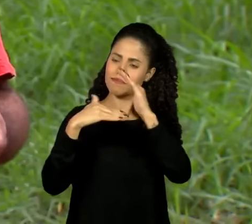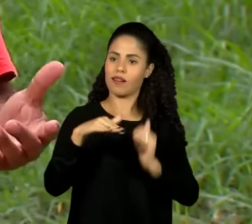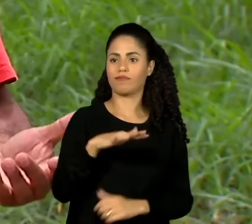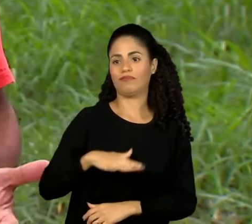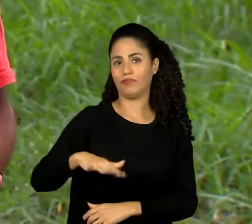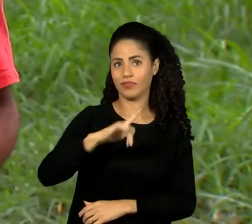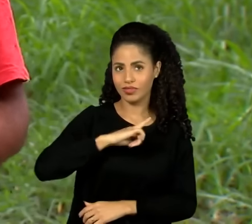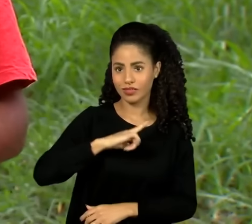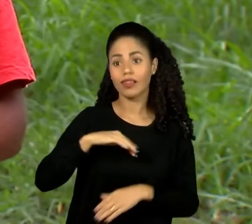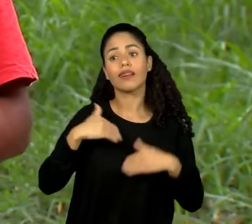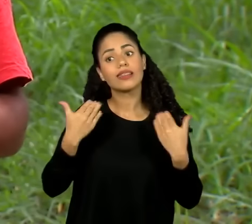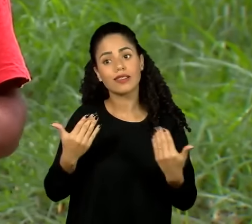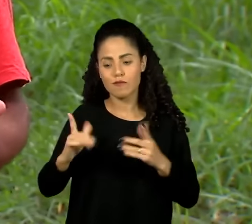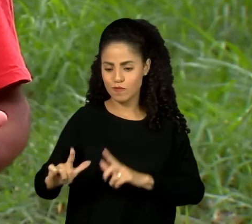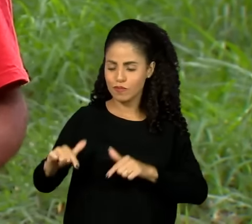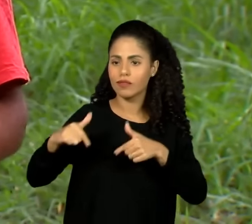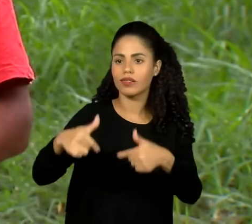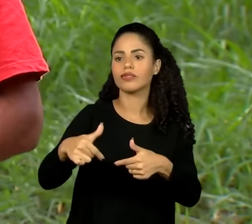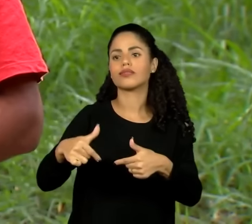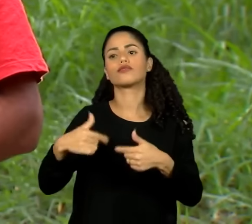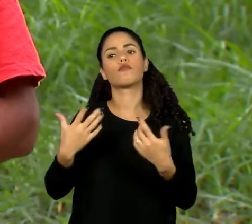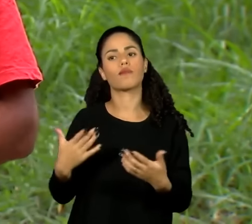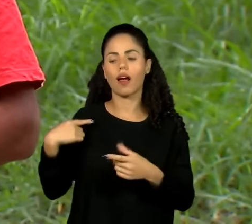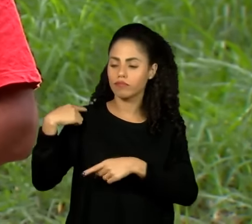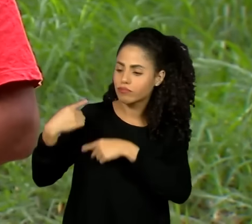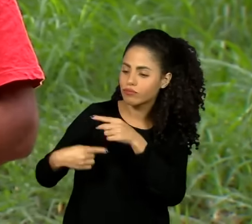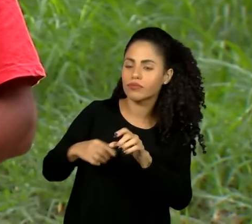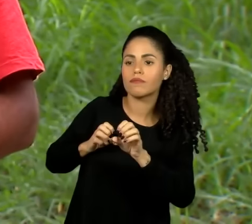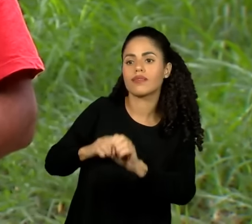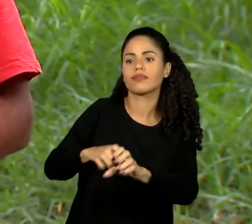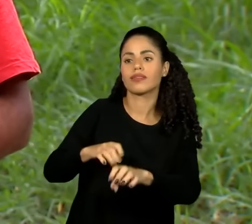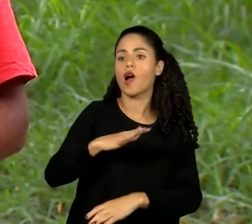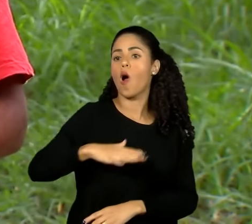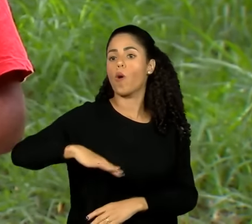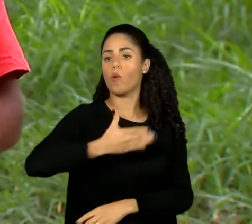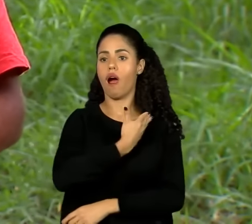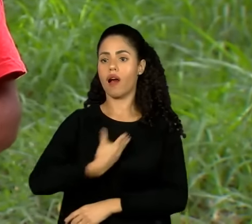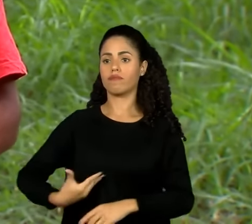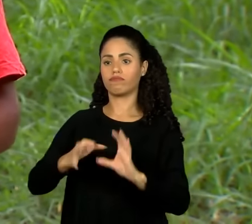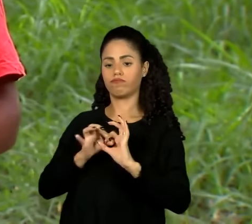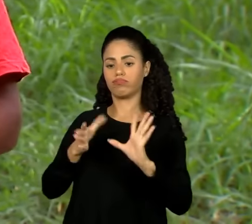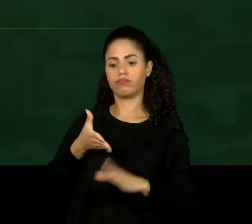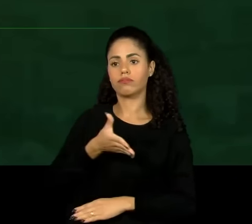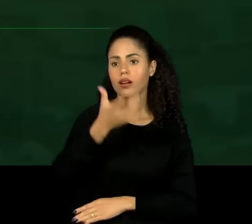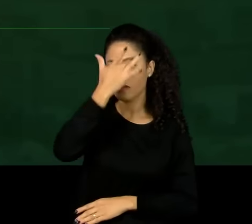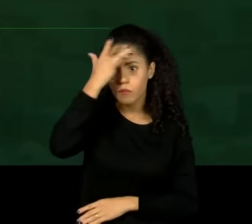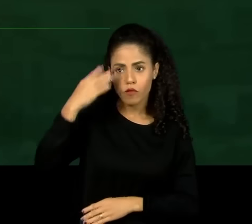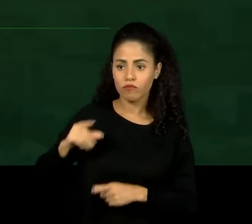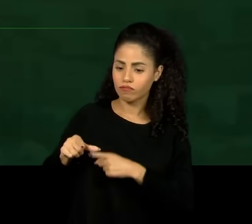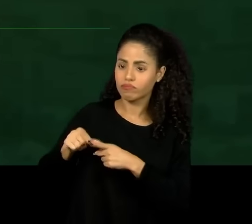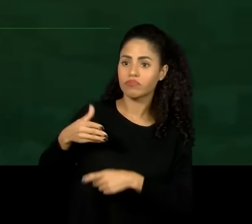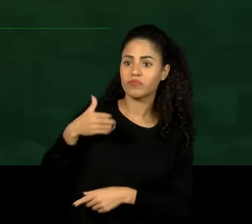Essa ação é uma ação de ressignificação de espaço público, pautado pela comunidade.